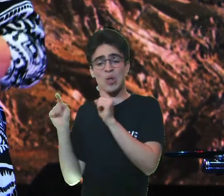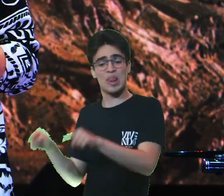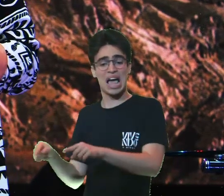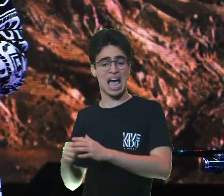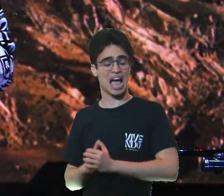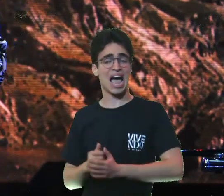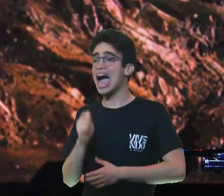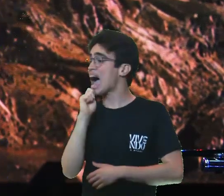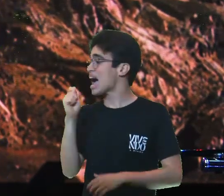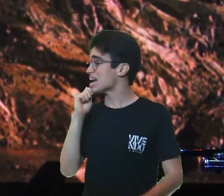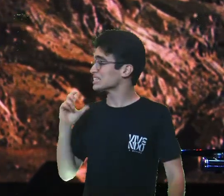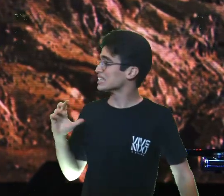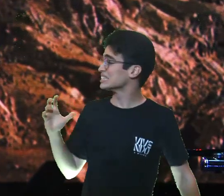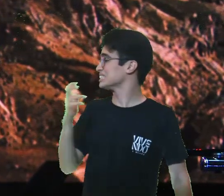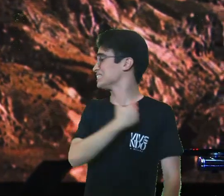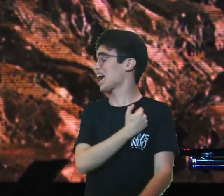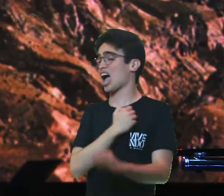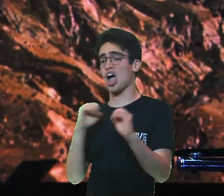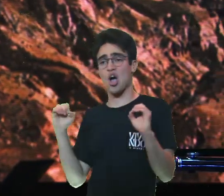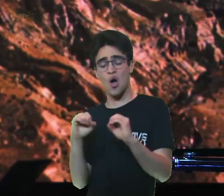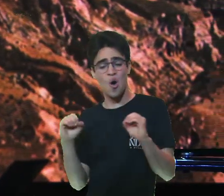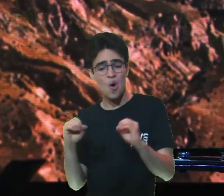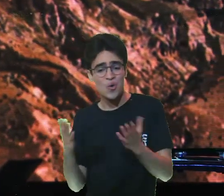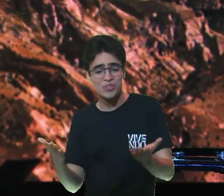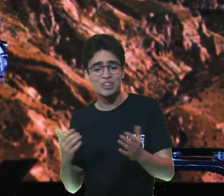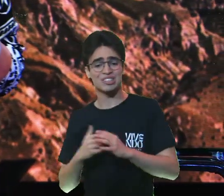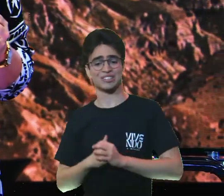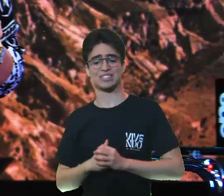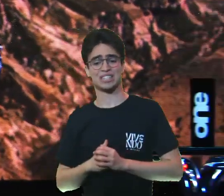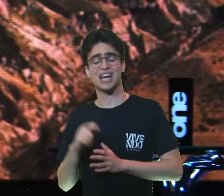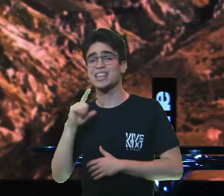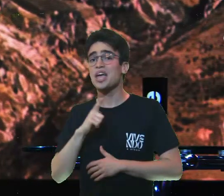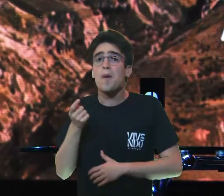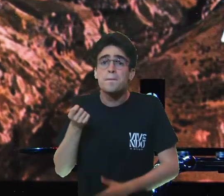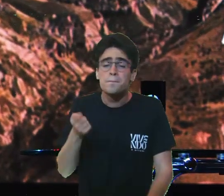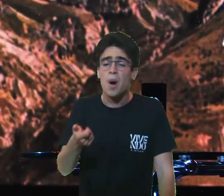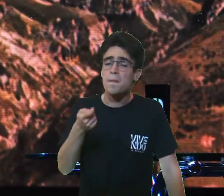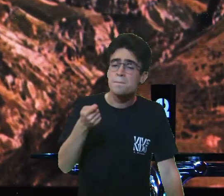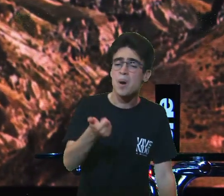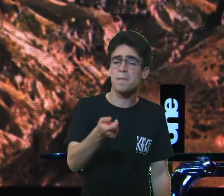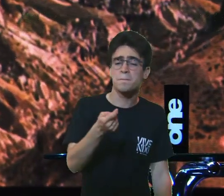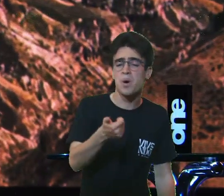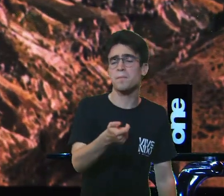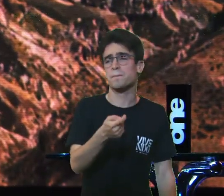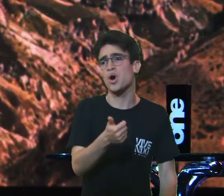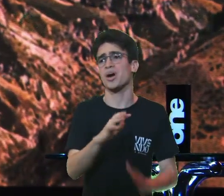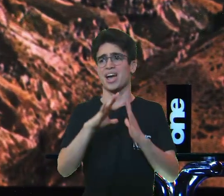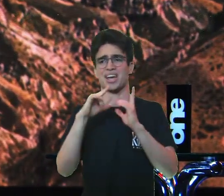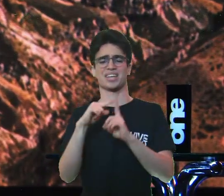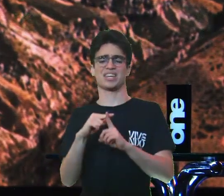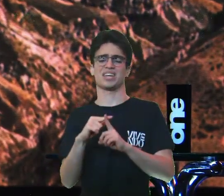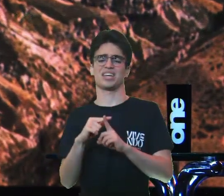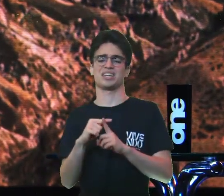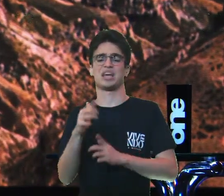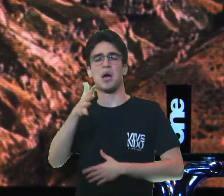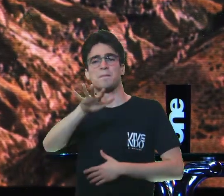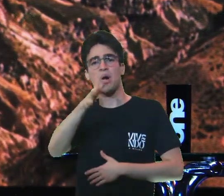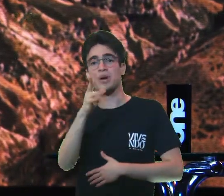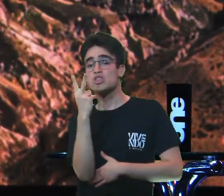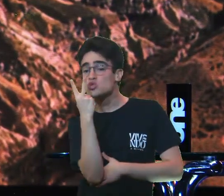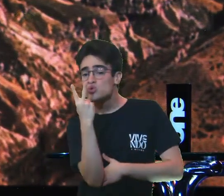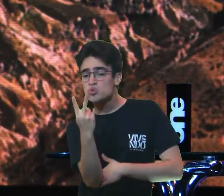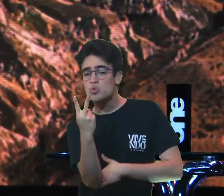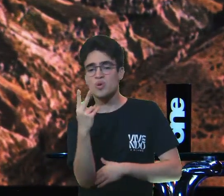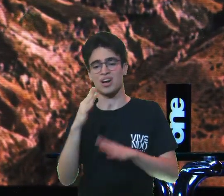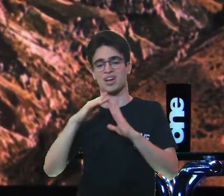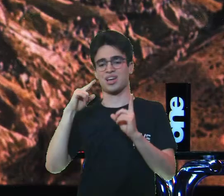não alcançado pelo Evangelho. Existem pouquíssimas igrejas, se não me falha a memória, 2 igrejas